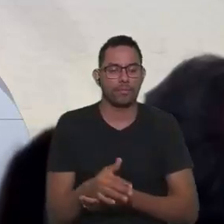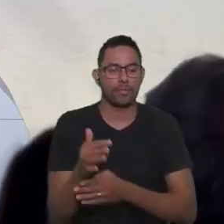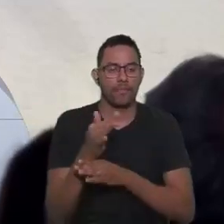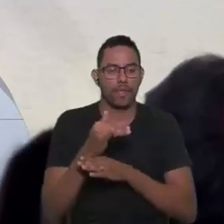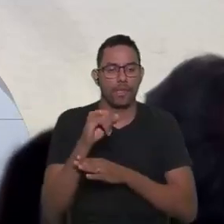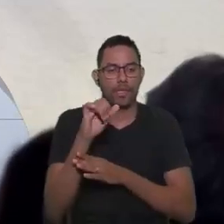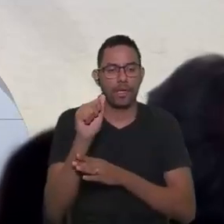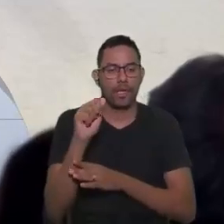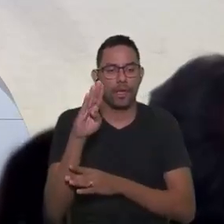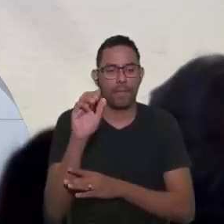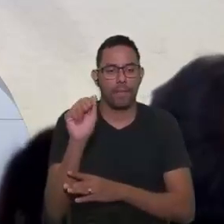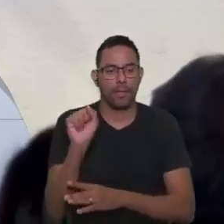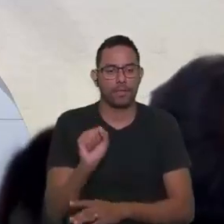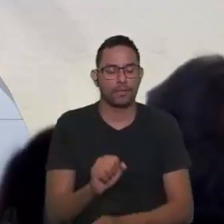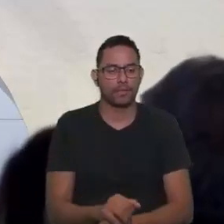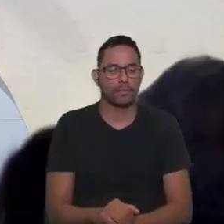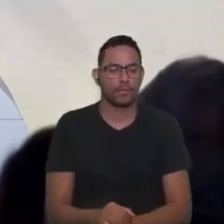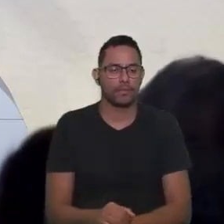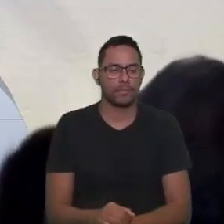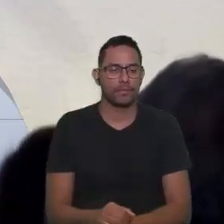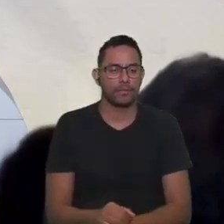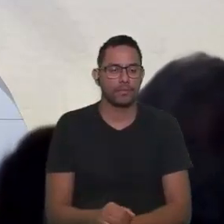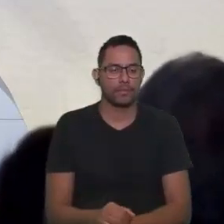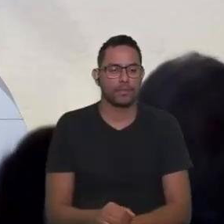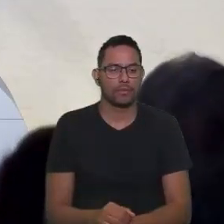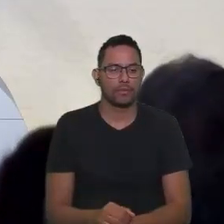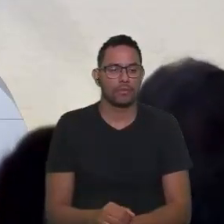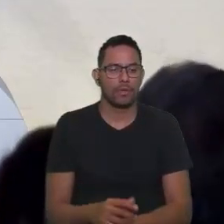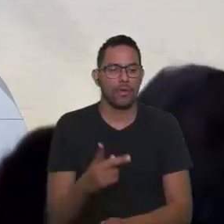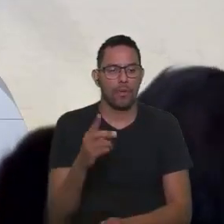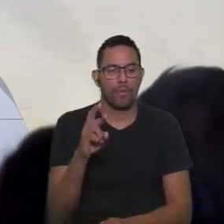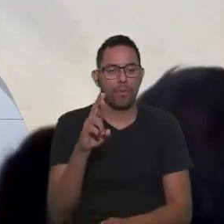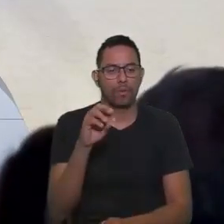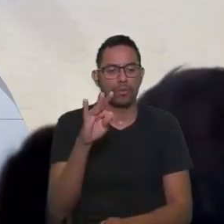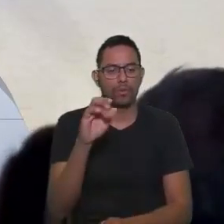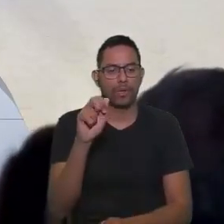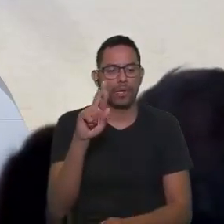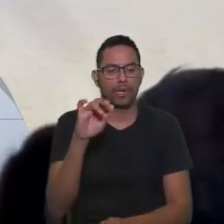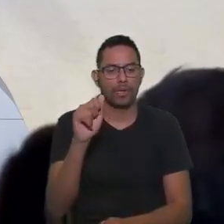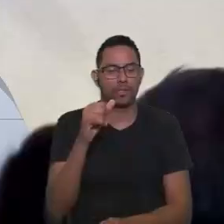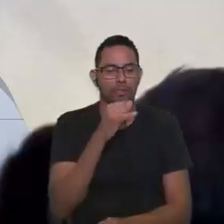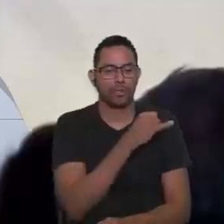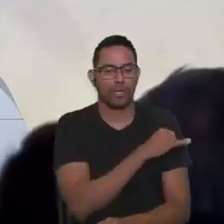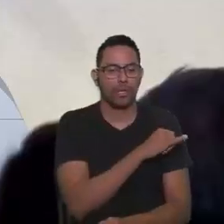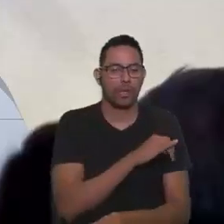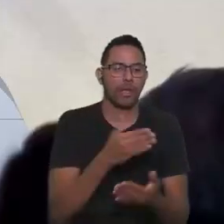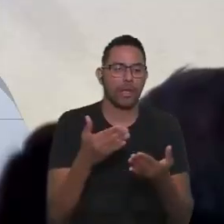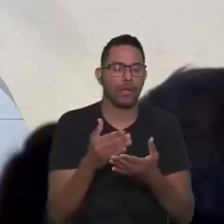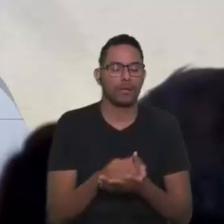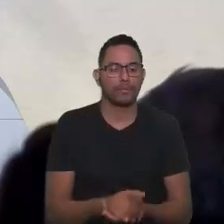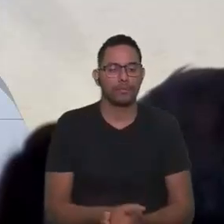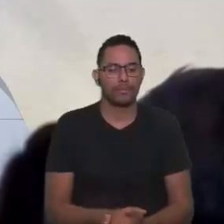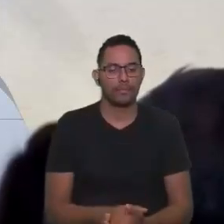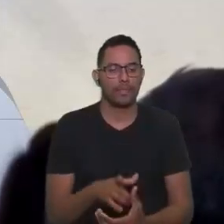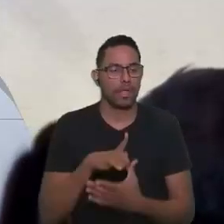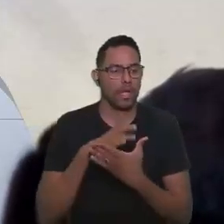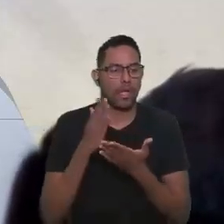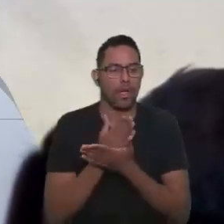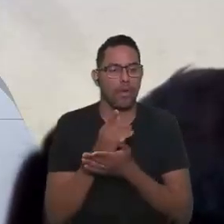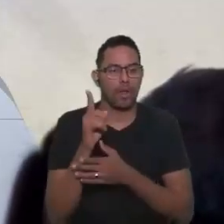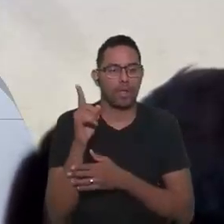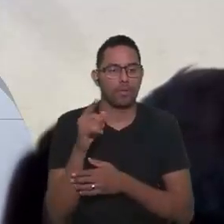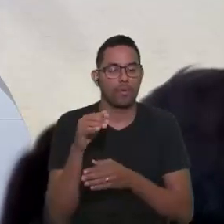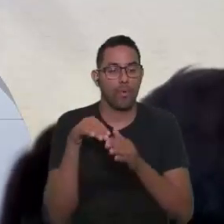das Iabás, né, lá na zona portuária do Rio. Agora, né? E ele contando que ele ainda tem algumas lá. Eu